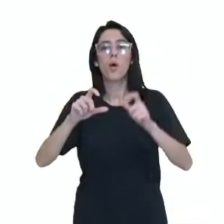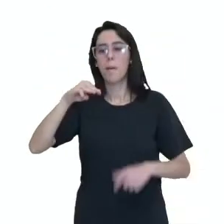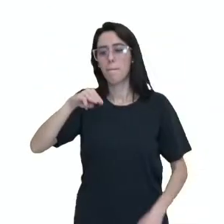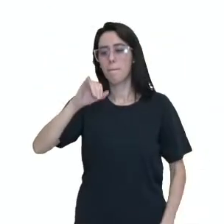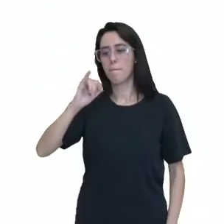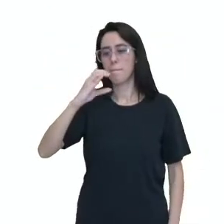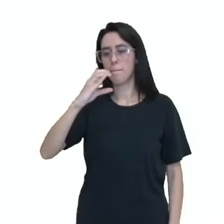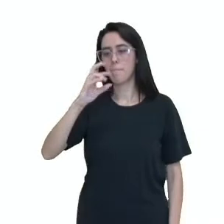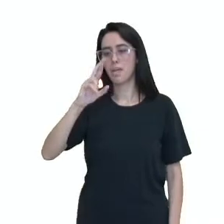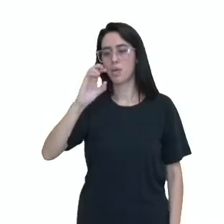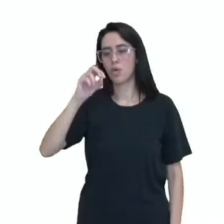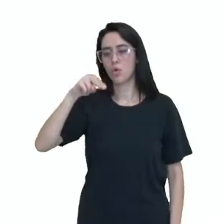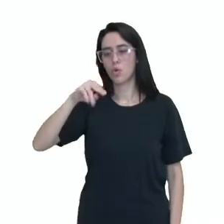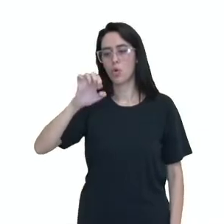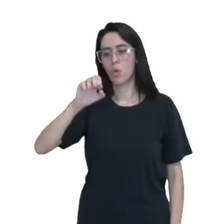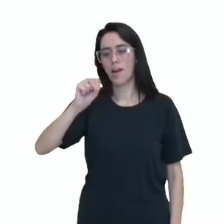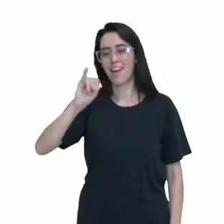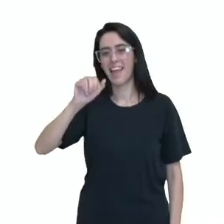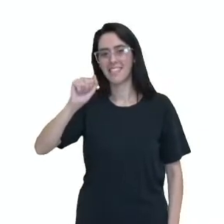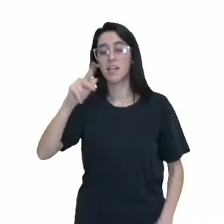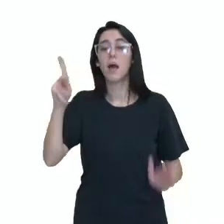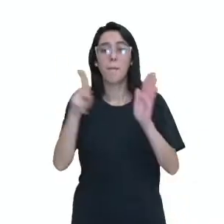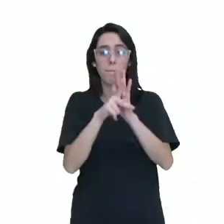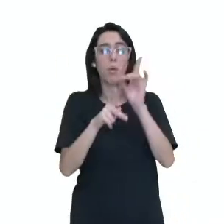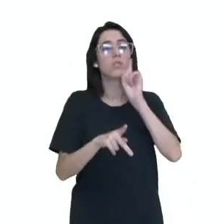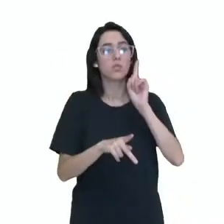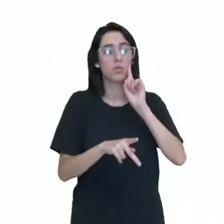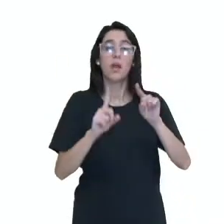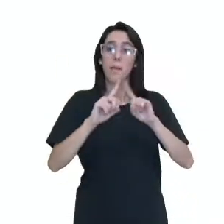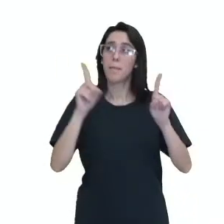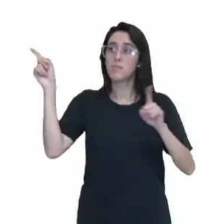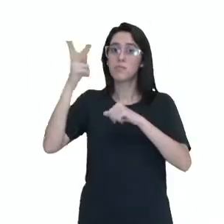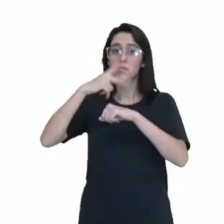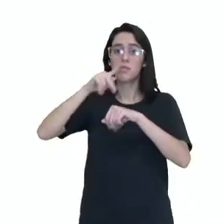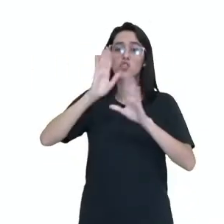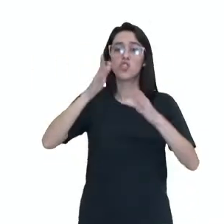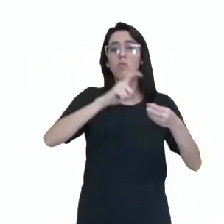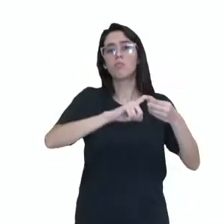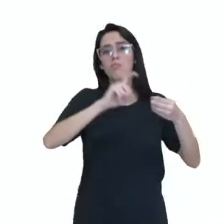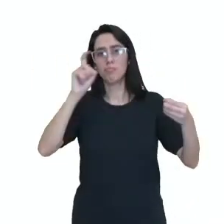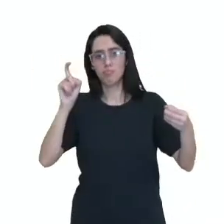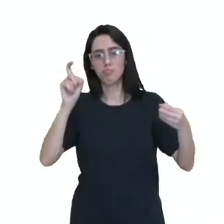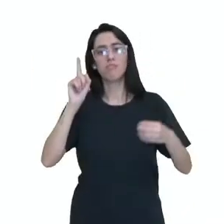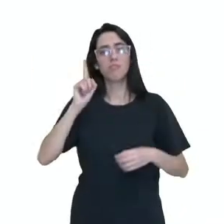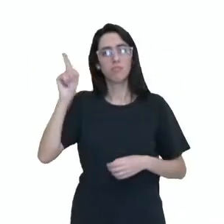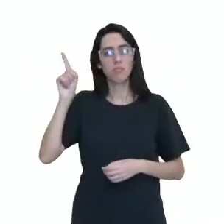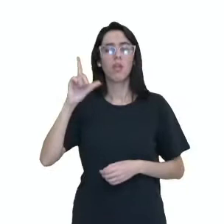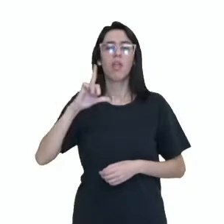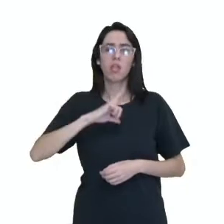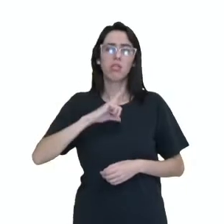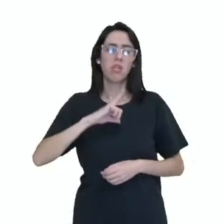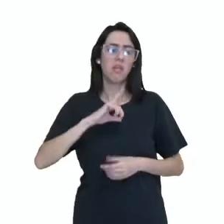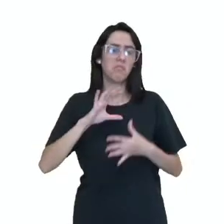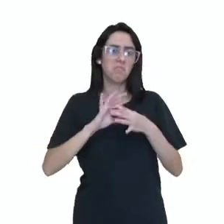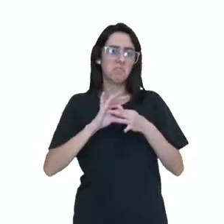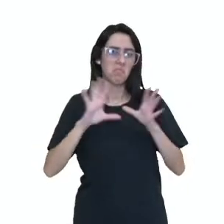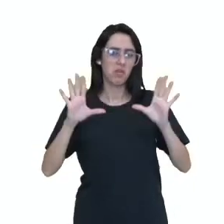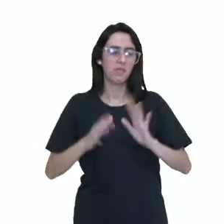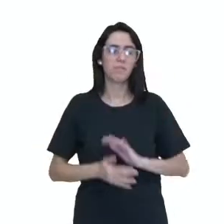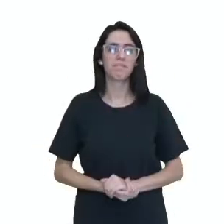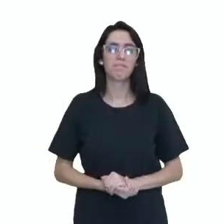aos Estados Unidos. Embora independente, o país desfruta de uma livre associação com os Estados Unidos. E